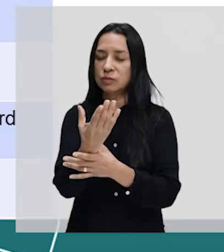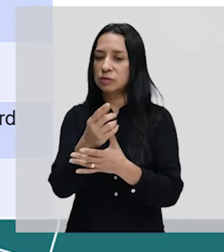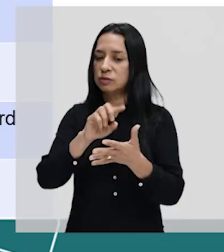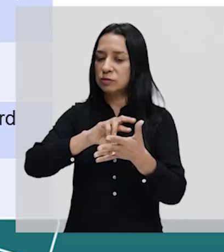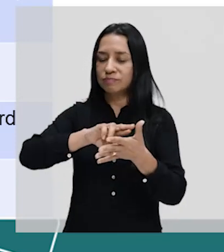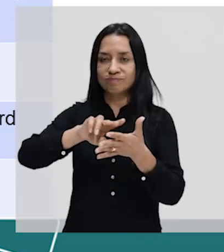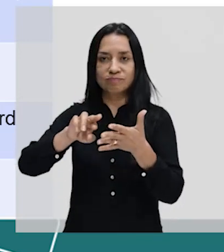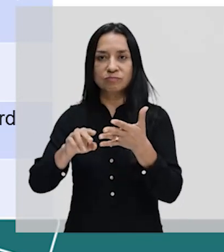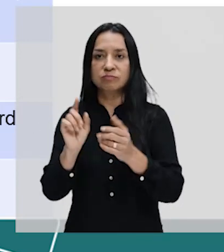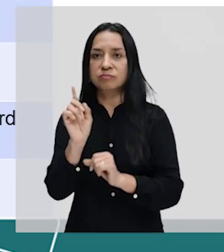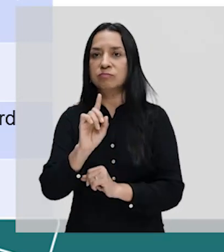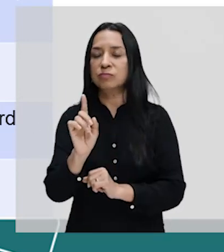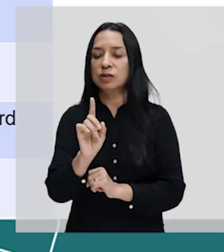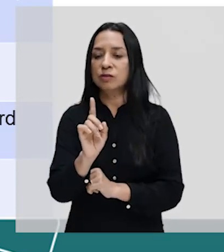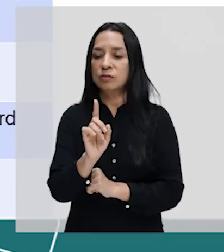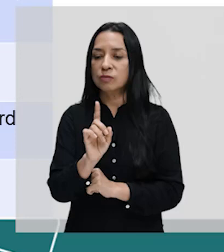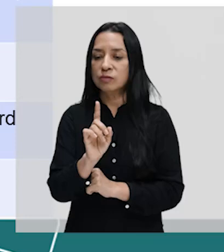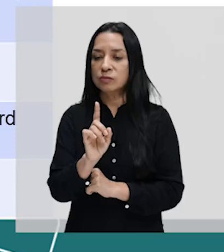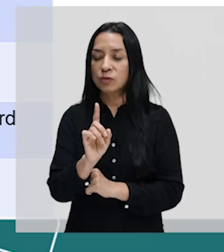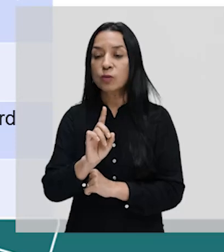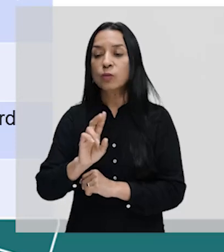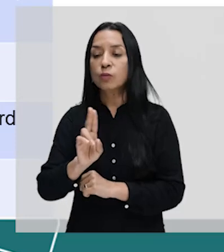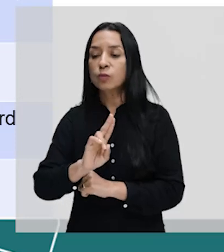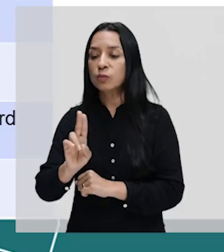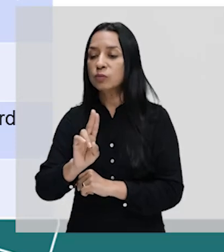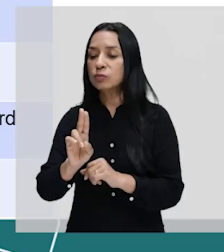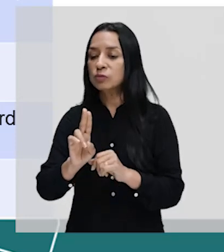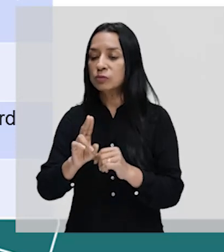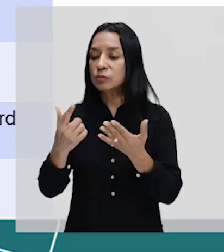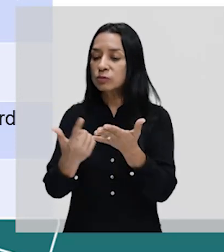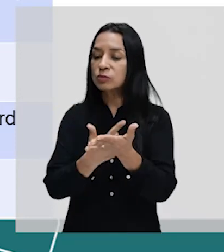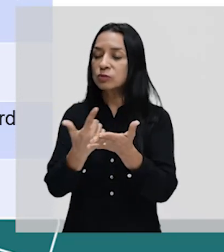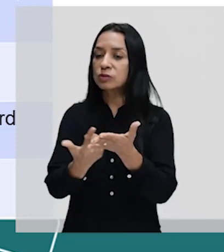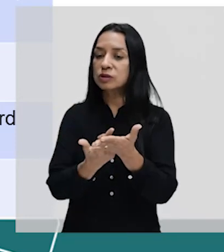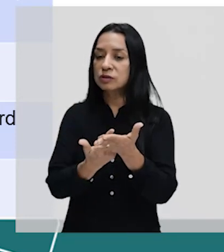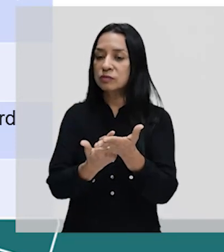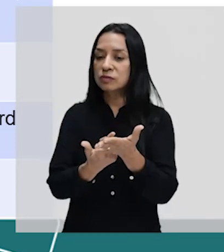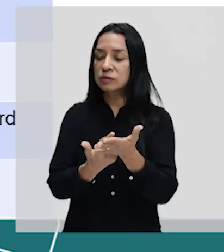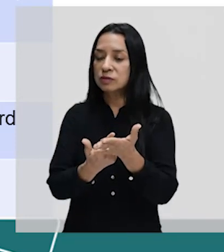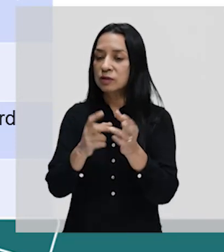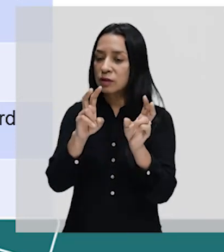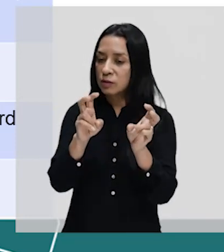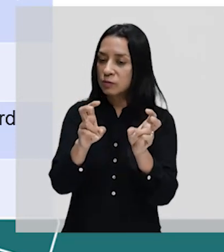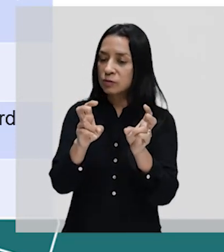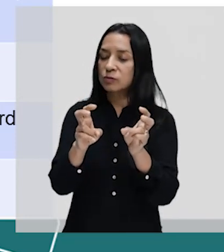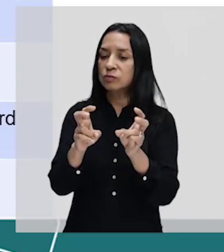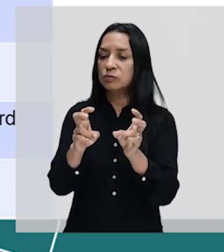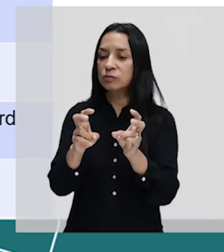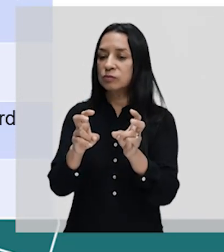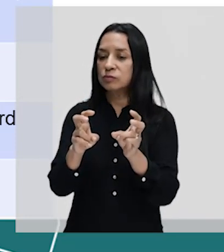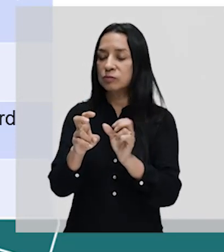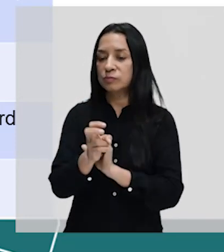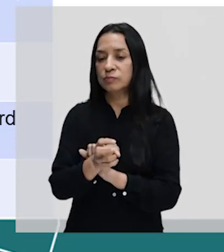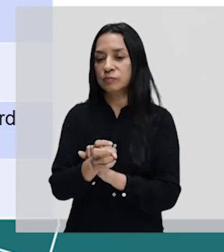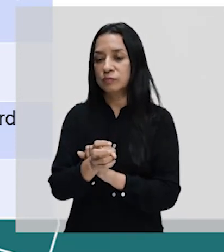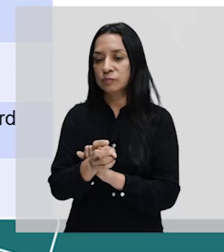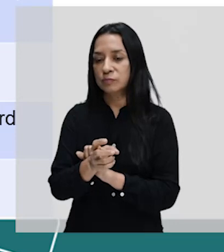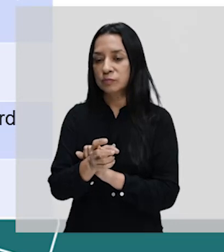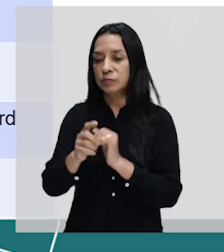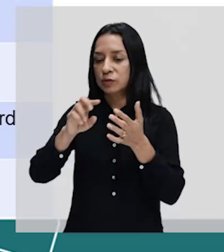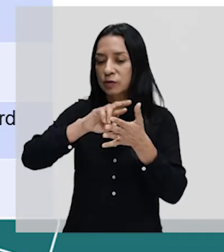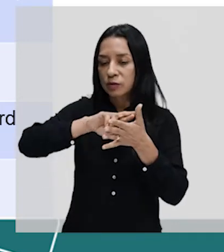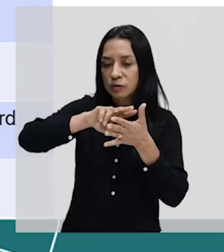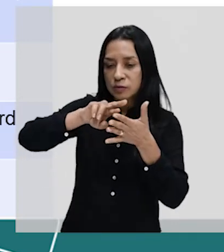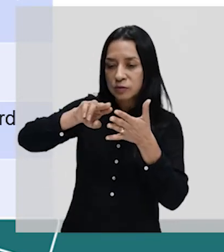não. O nome do livro é mais ou menos assim, sobre a origem das espécies por meio